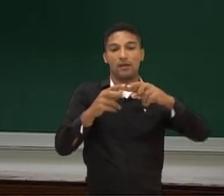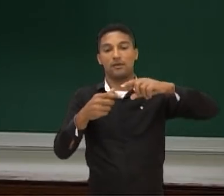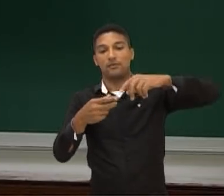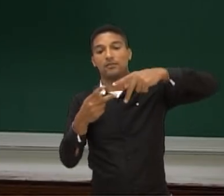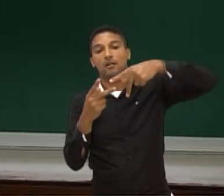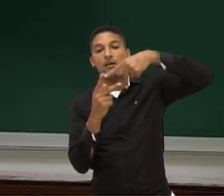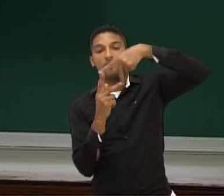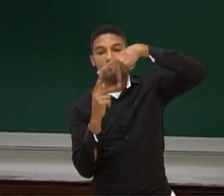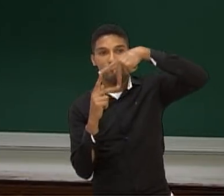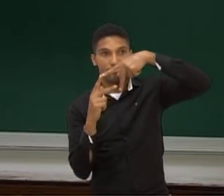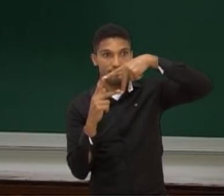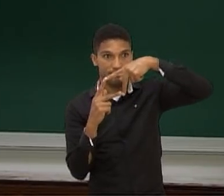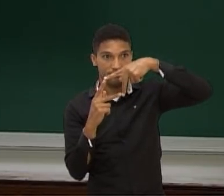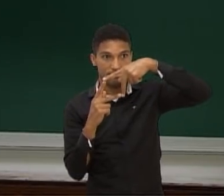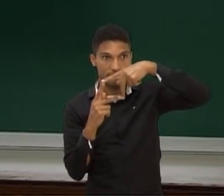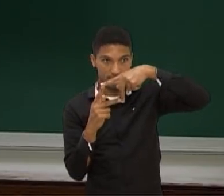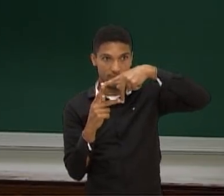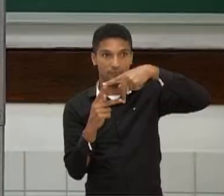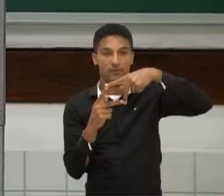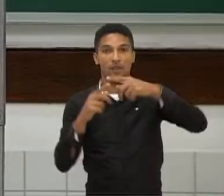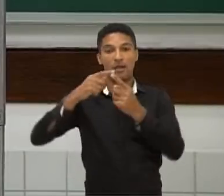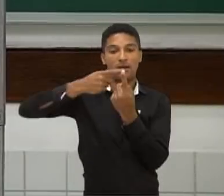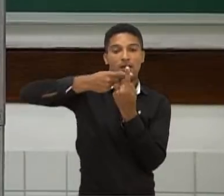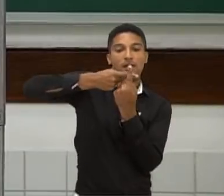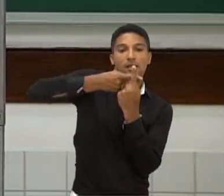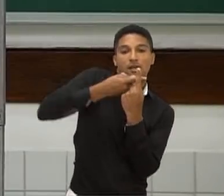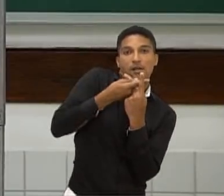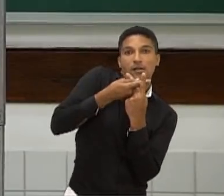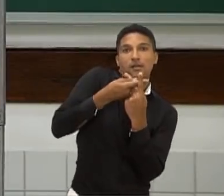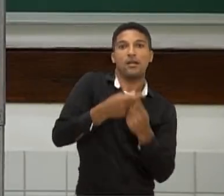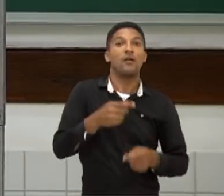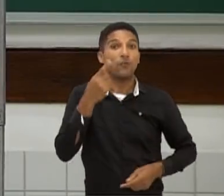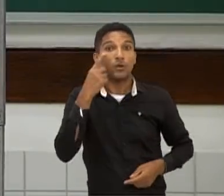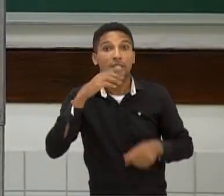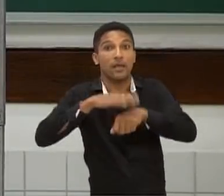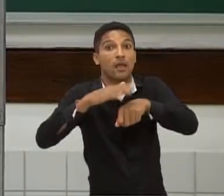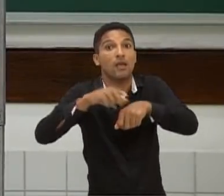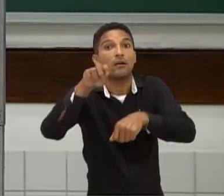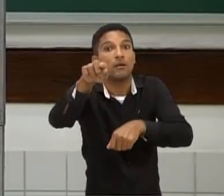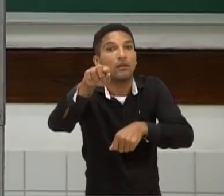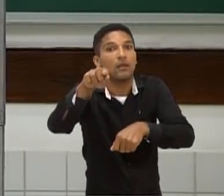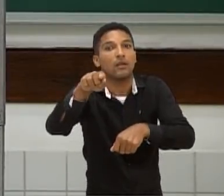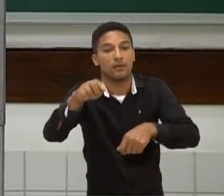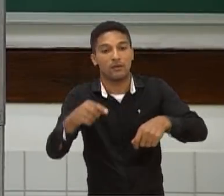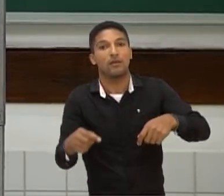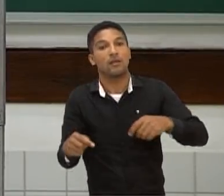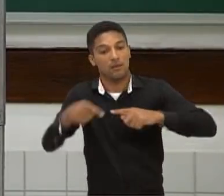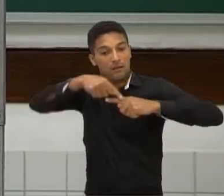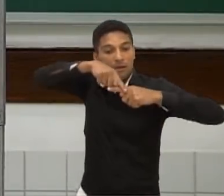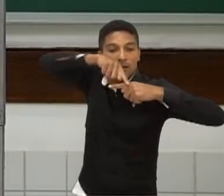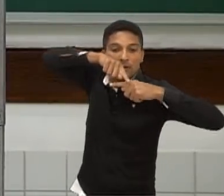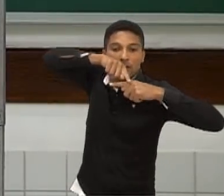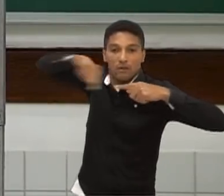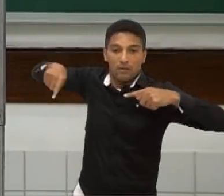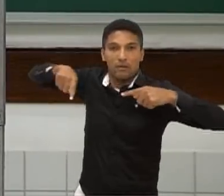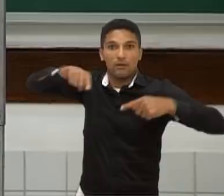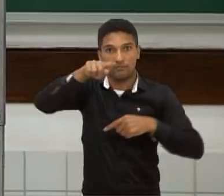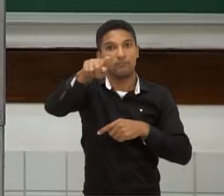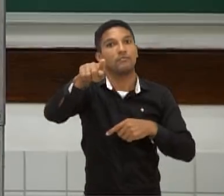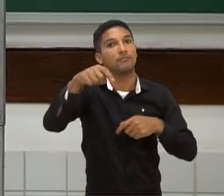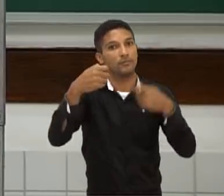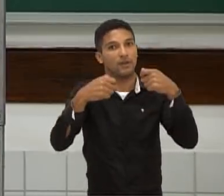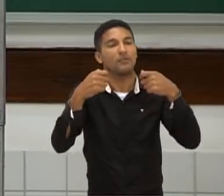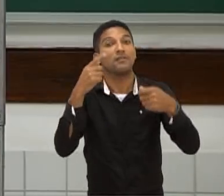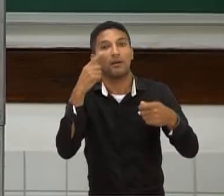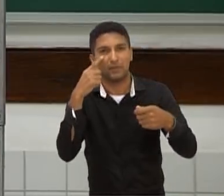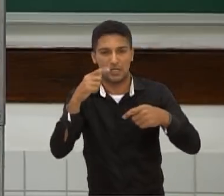nós falamos até agora, tá bom? Essas retas de suporte ali, contornando essas figuras, veja se irá